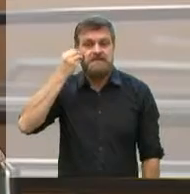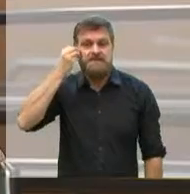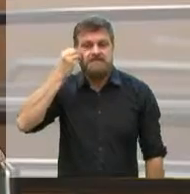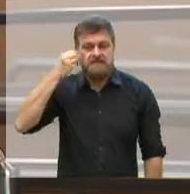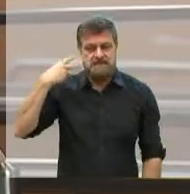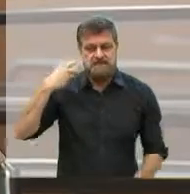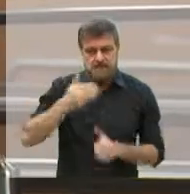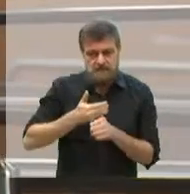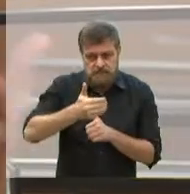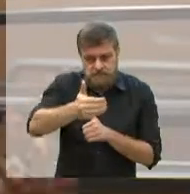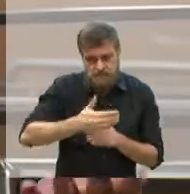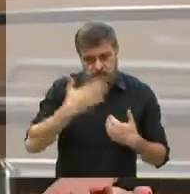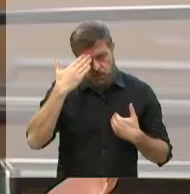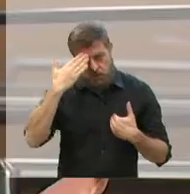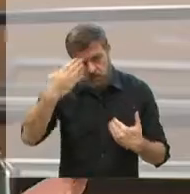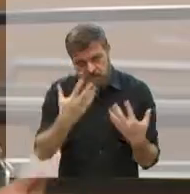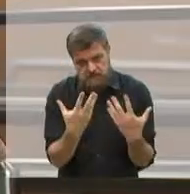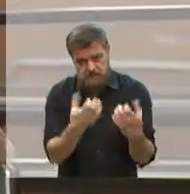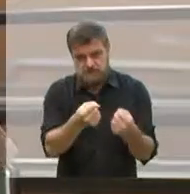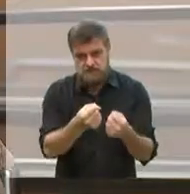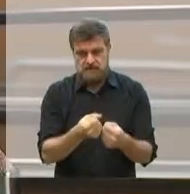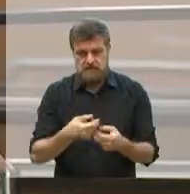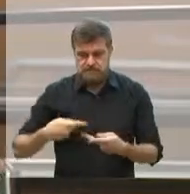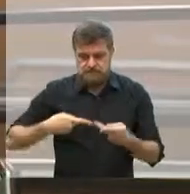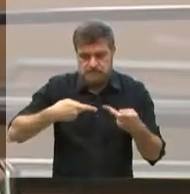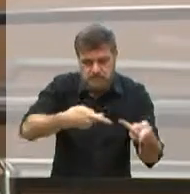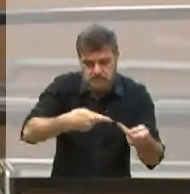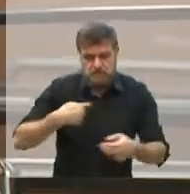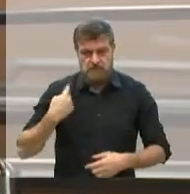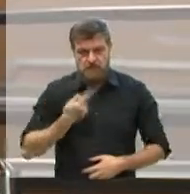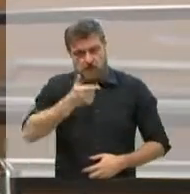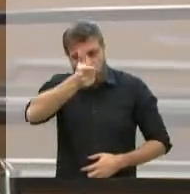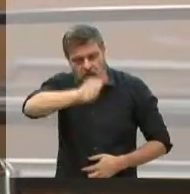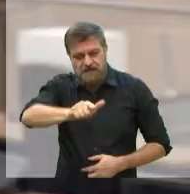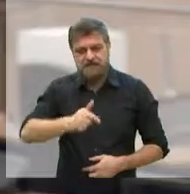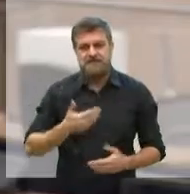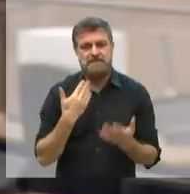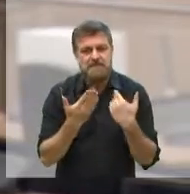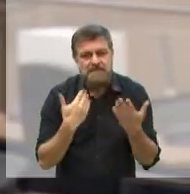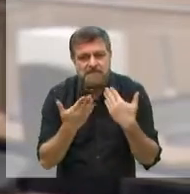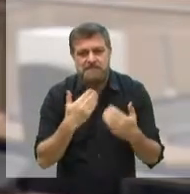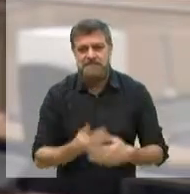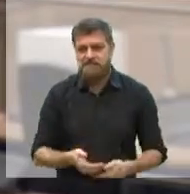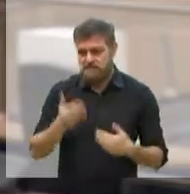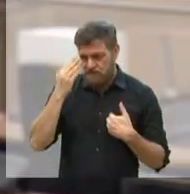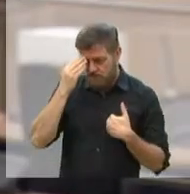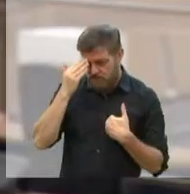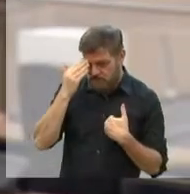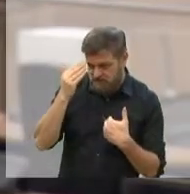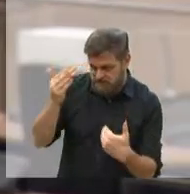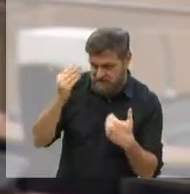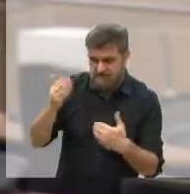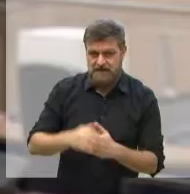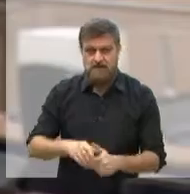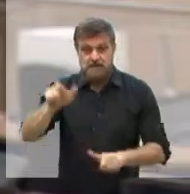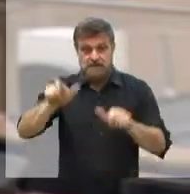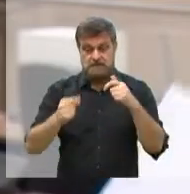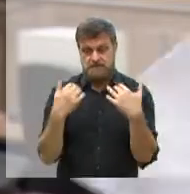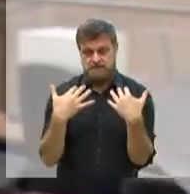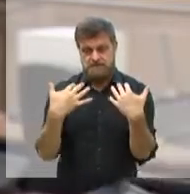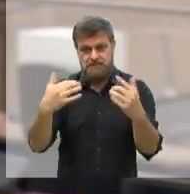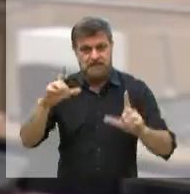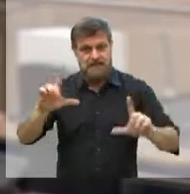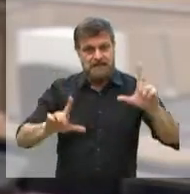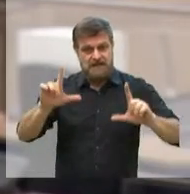Vereador, muito obrigada por aceitar o nosso convite, mais uma vez aqui do programa Em Pauta. Obrigado, Vivi. Obrigado a você que nos assiste